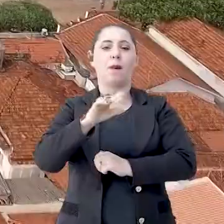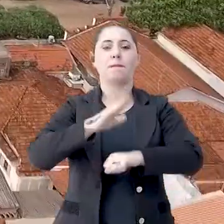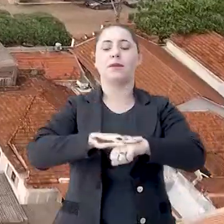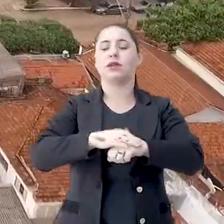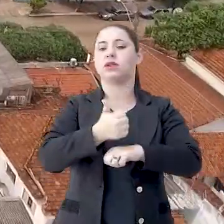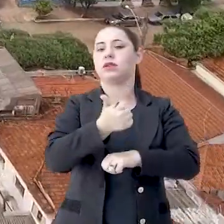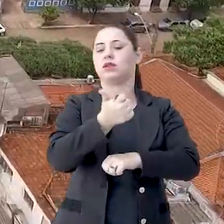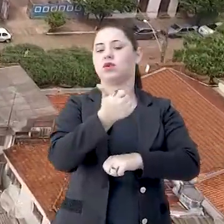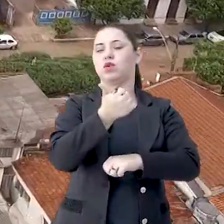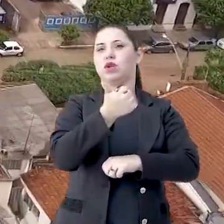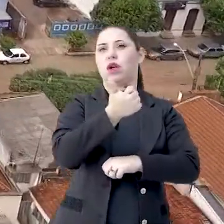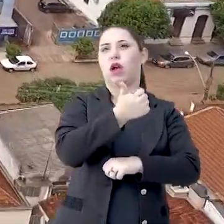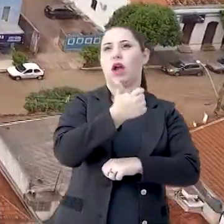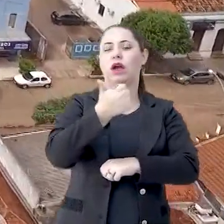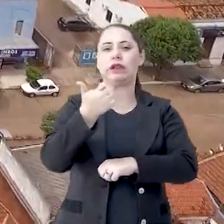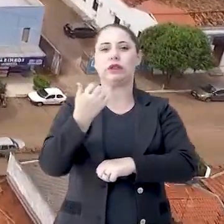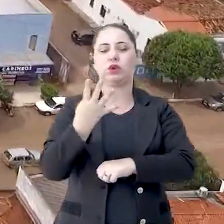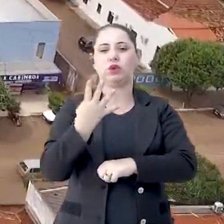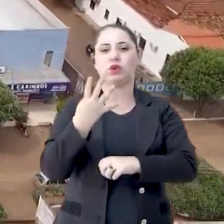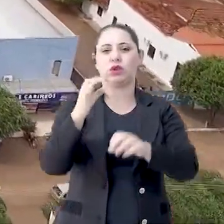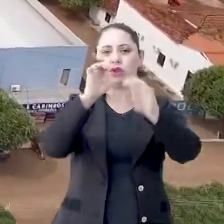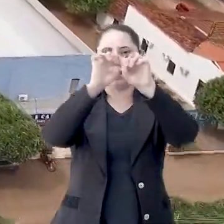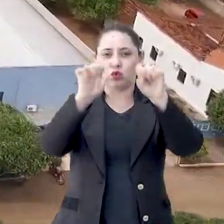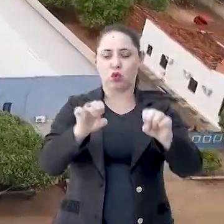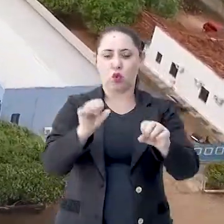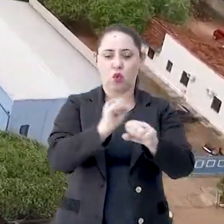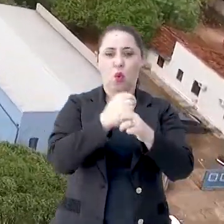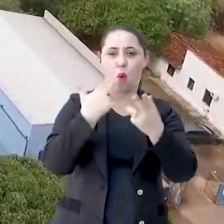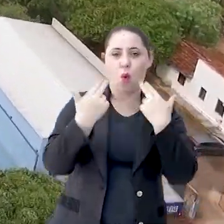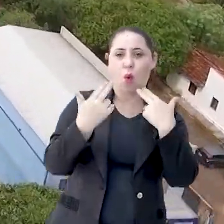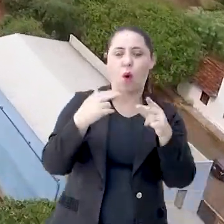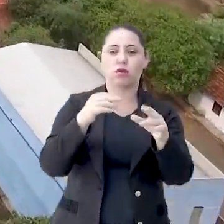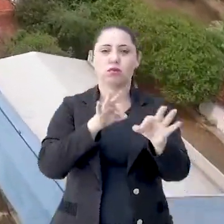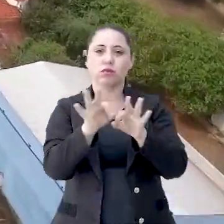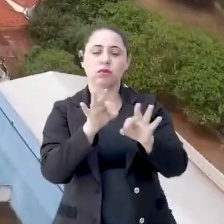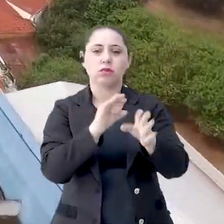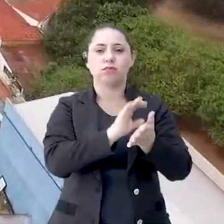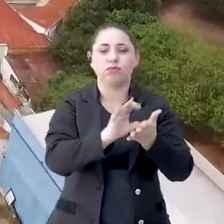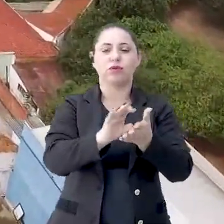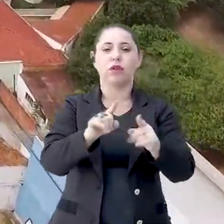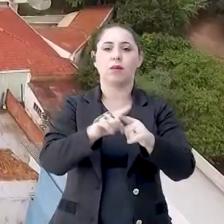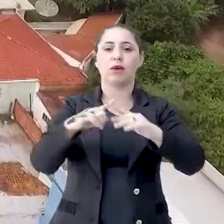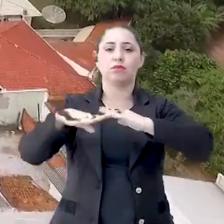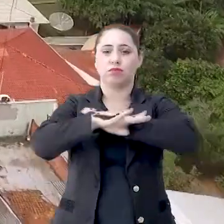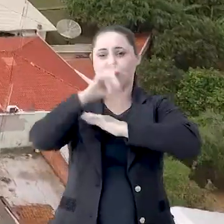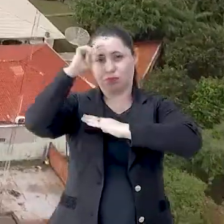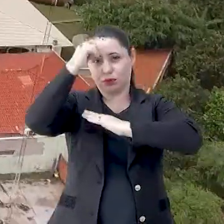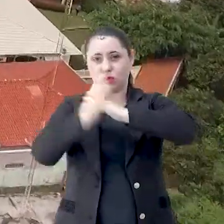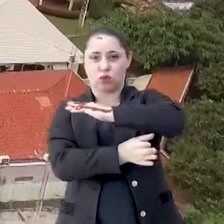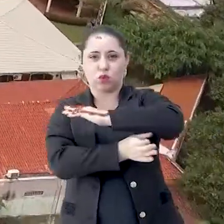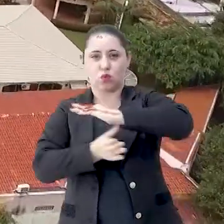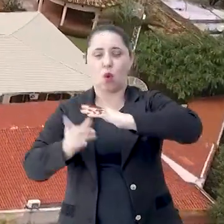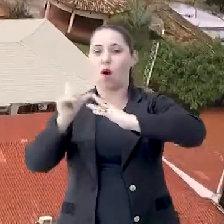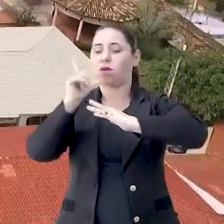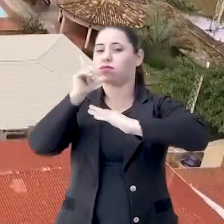aplicados em infraestrutura urbana, como em pavimentação, drenagem de águas pluviais, saneamento básico